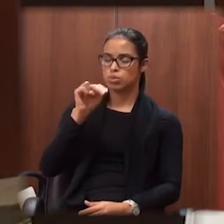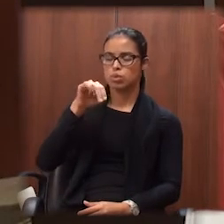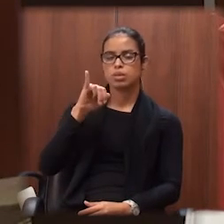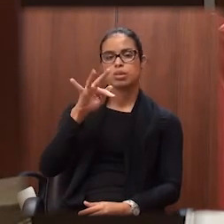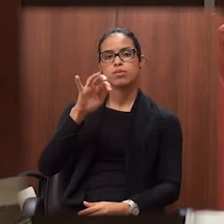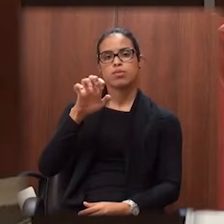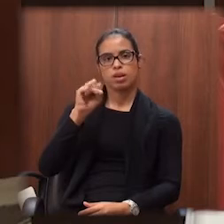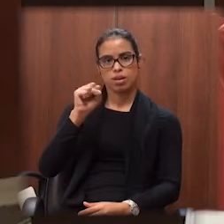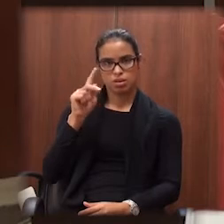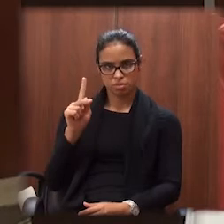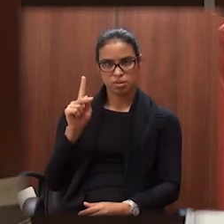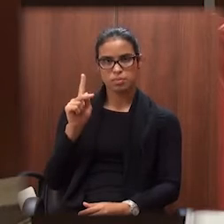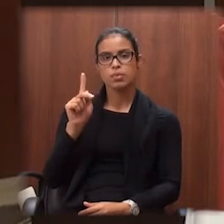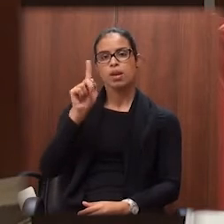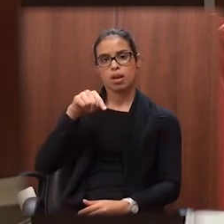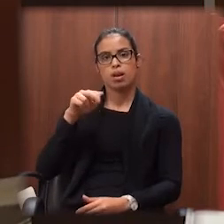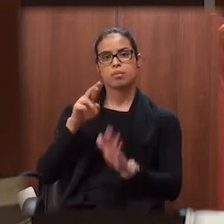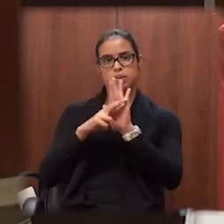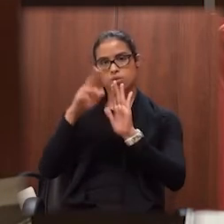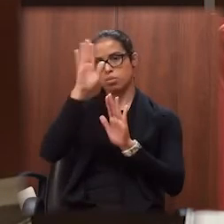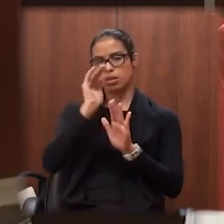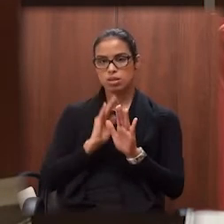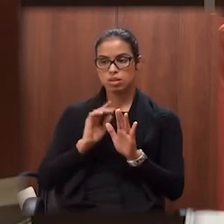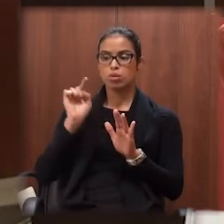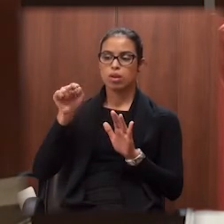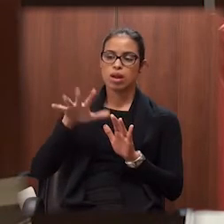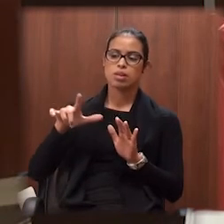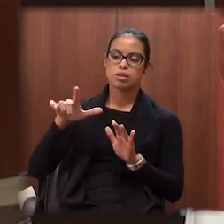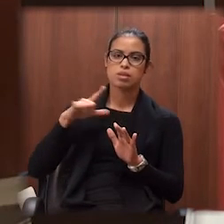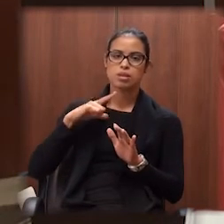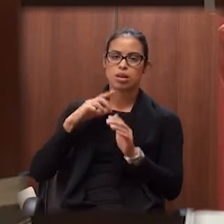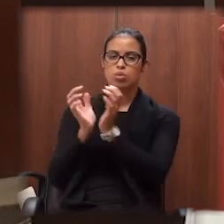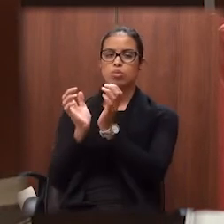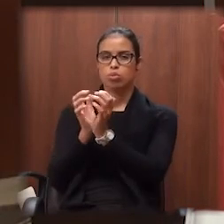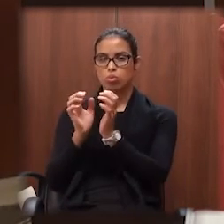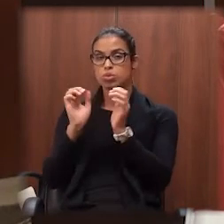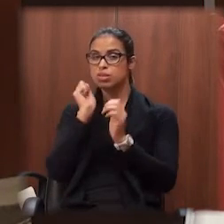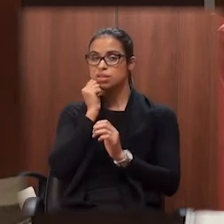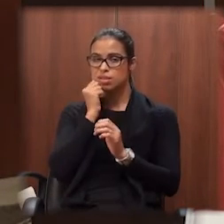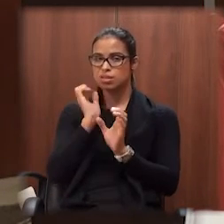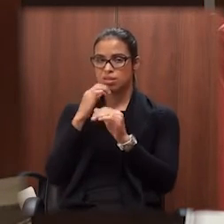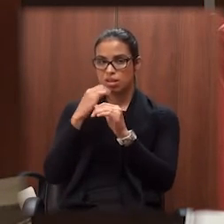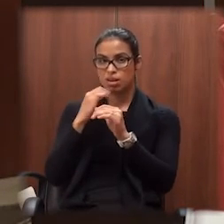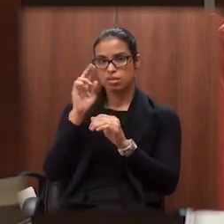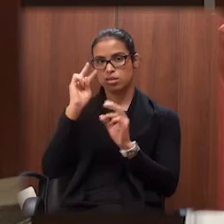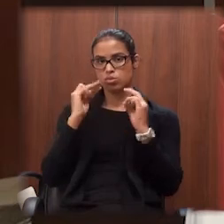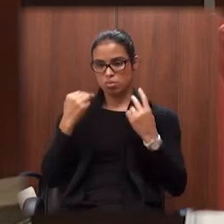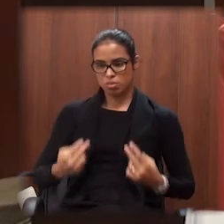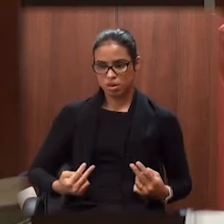e que hoje tem um campus de humanos, de ciências humanas, em